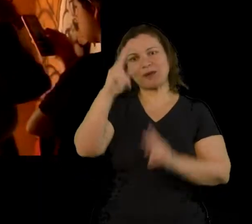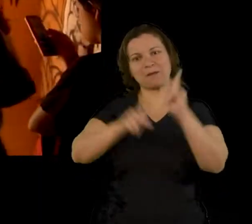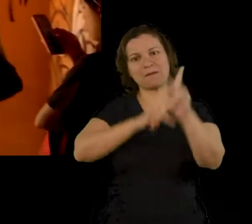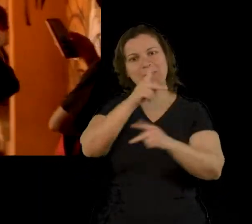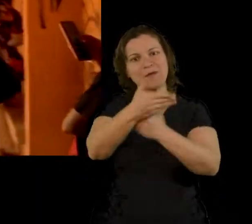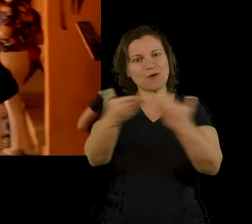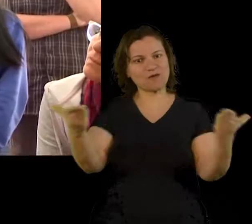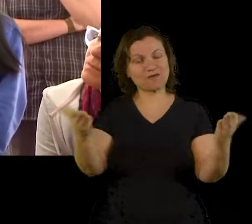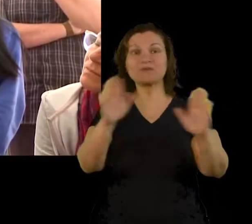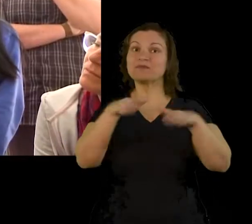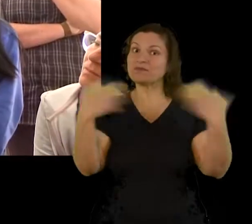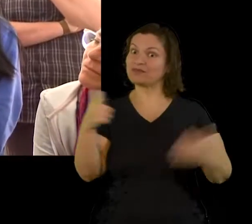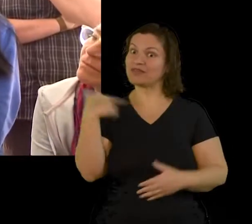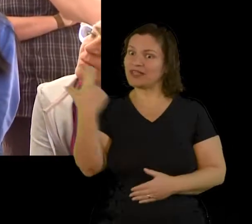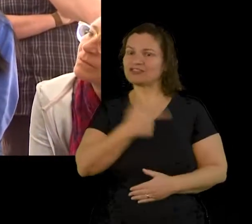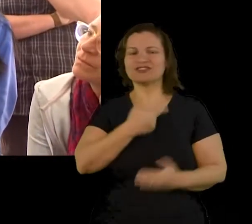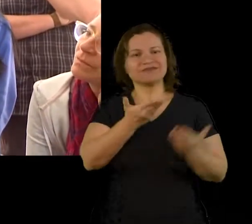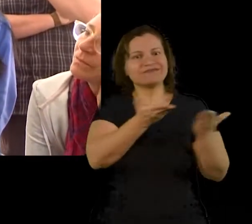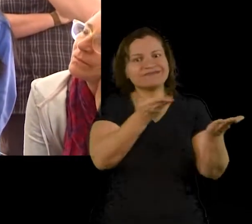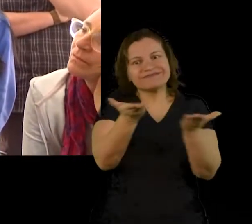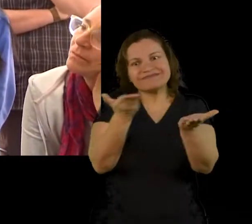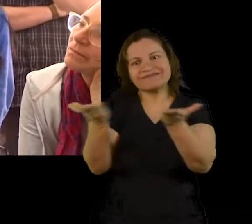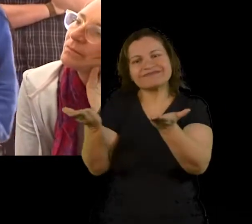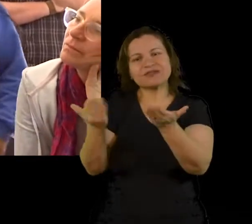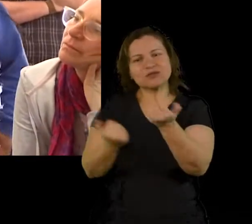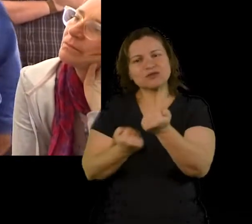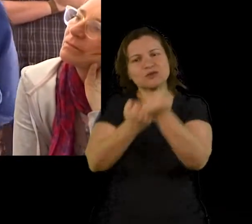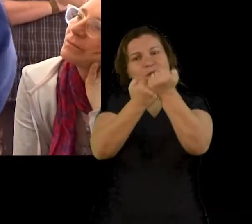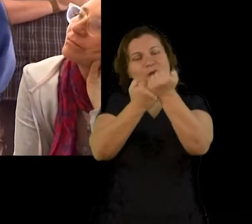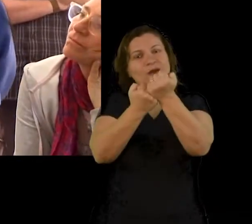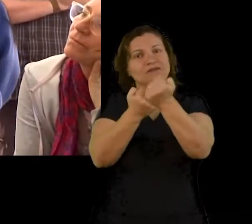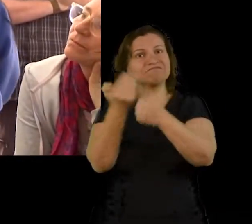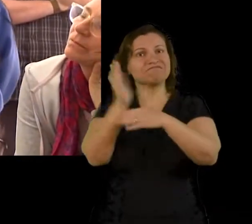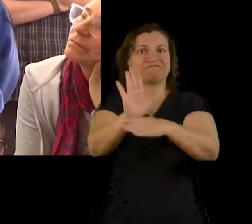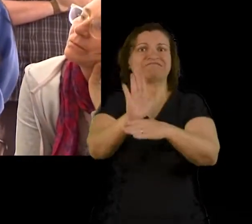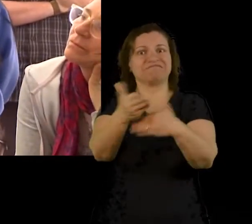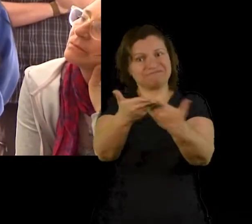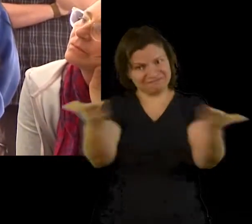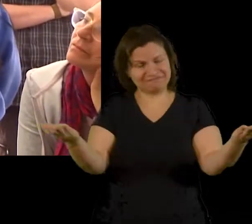né? Então a gente acaba servindo como um suporte, né, um auxílio